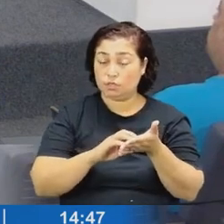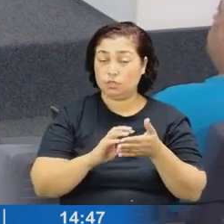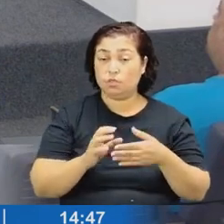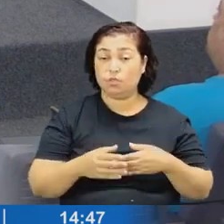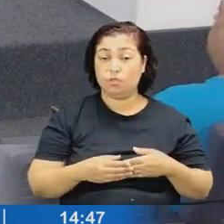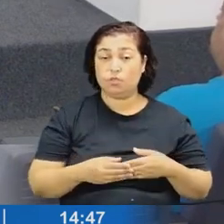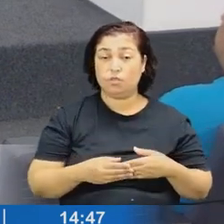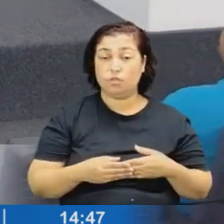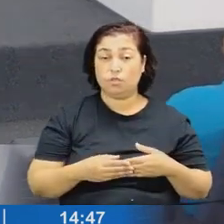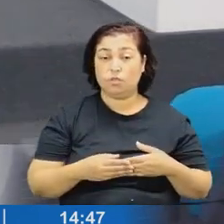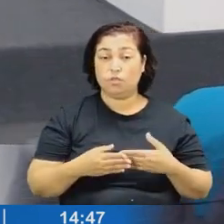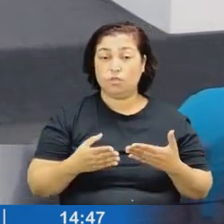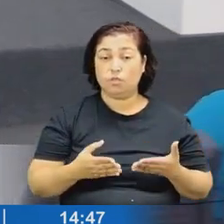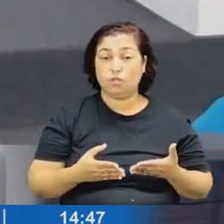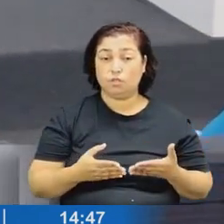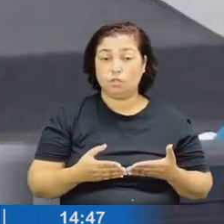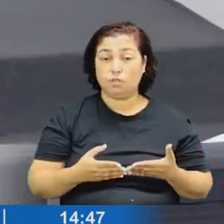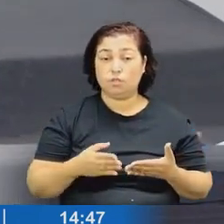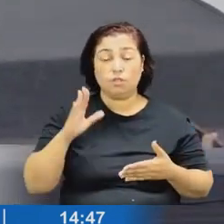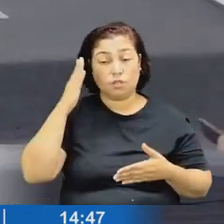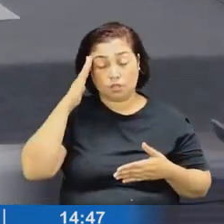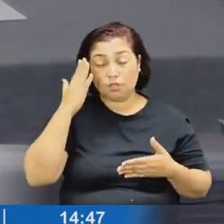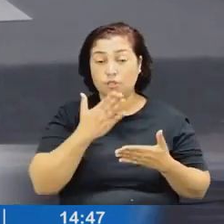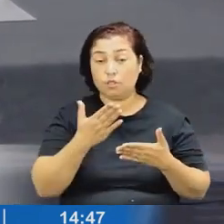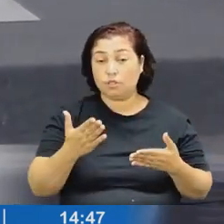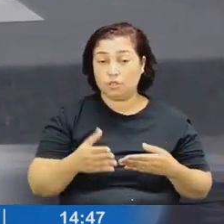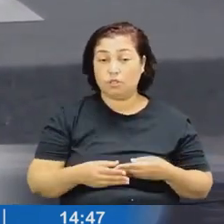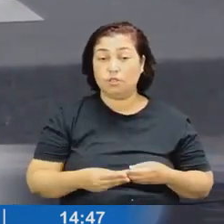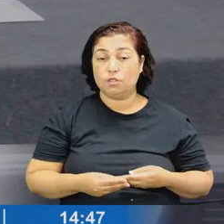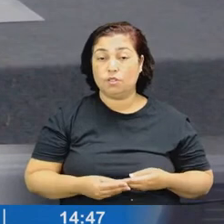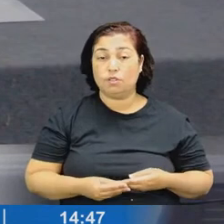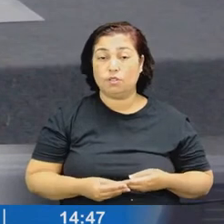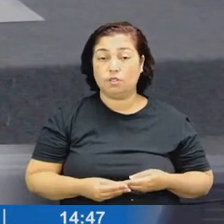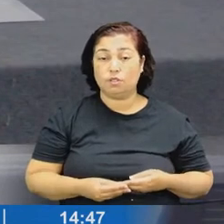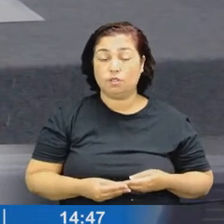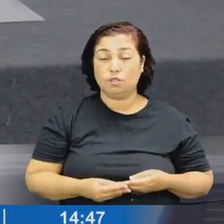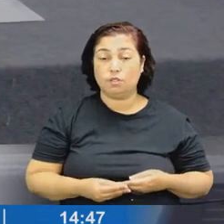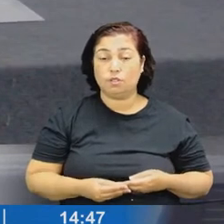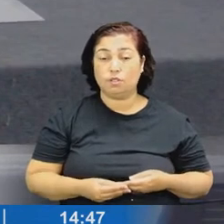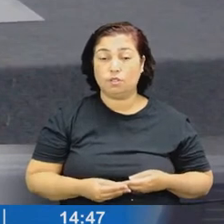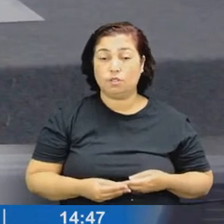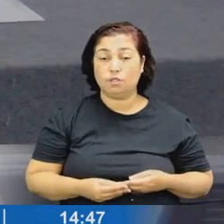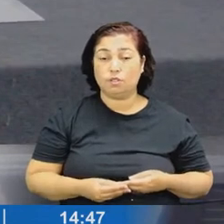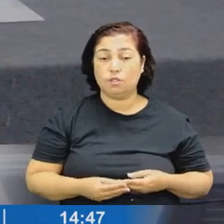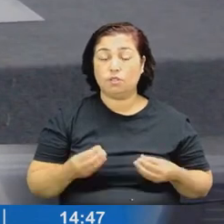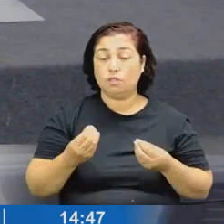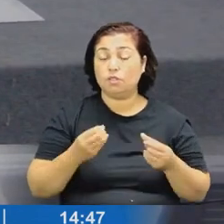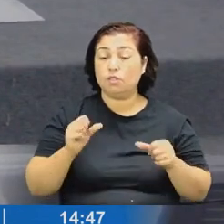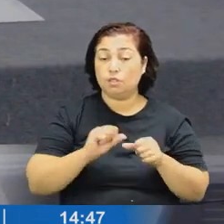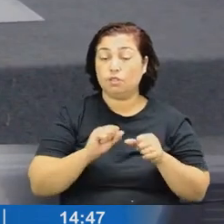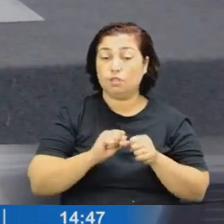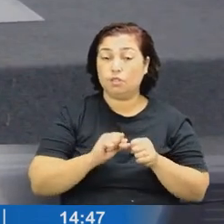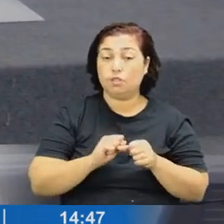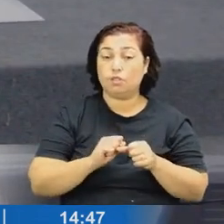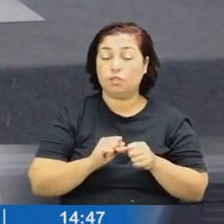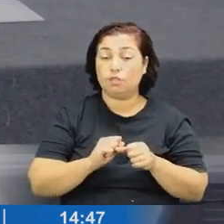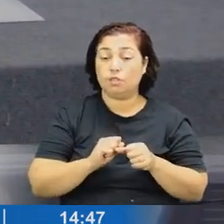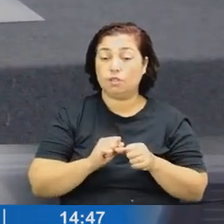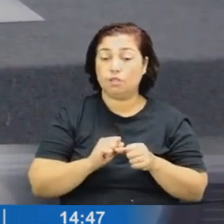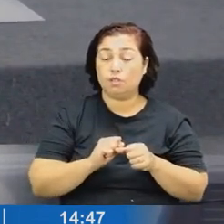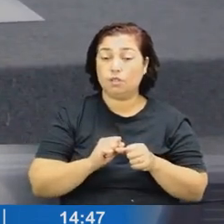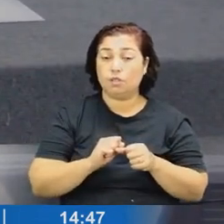olha ele já até sabe já foi até essa coisa Não tanto quanto TV como é que é só para entender como é que é o processo de vocês para cadastrar a gente lá